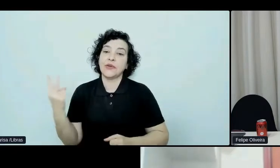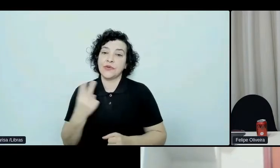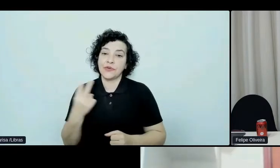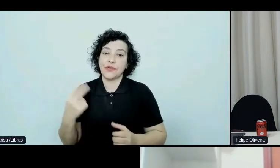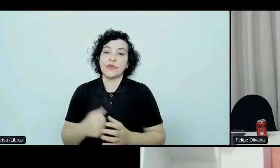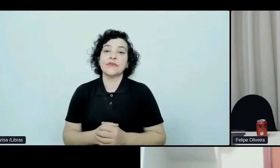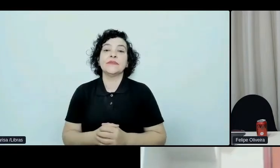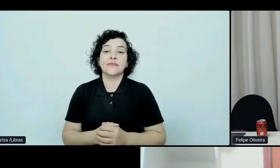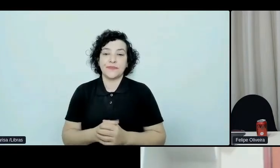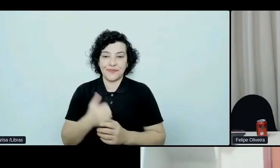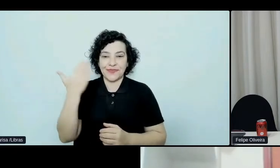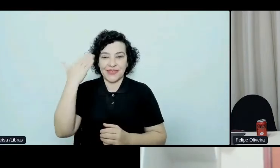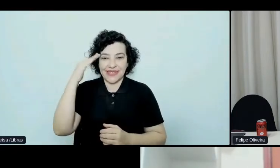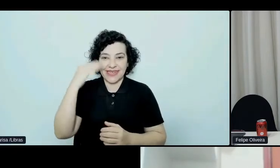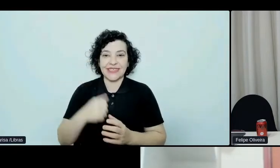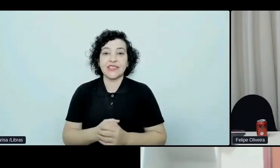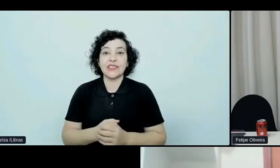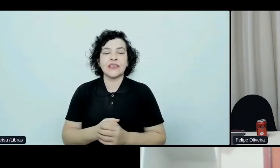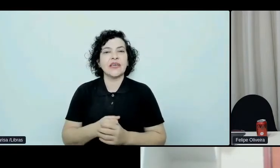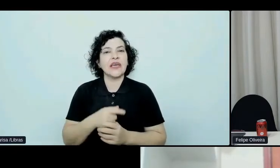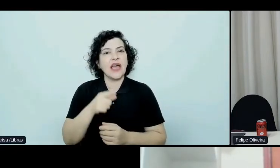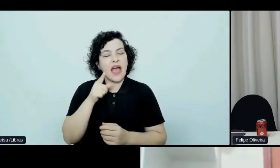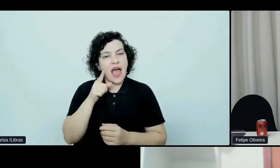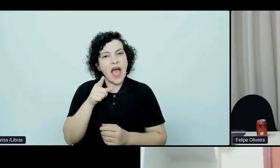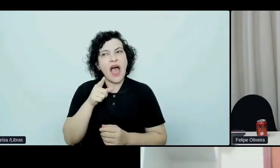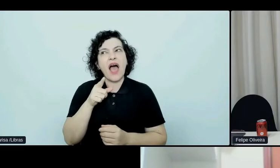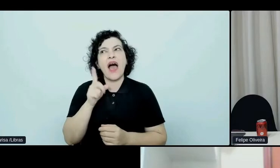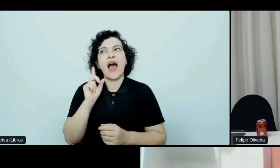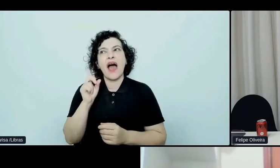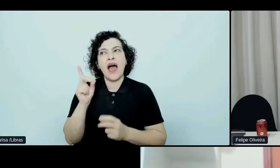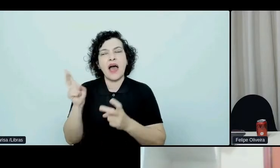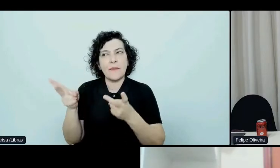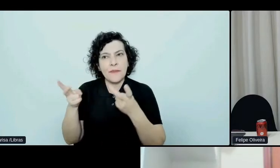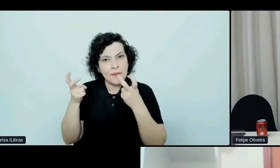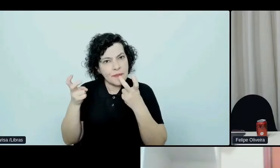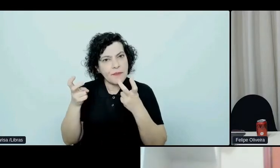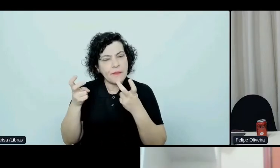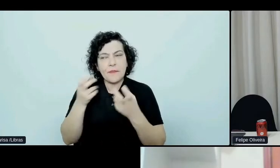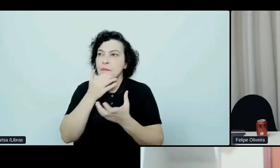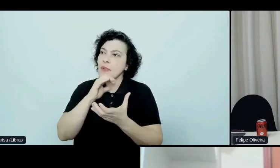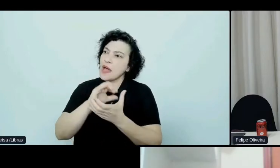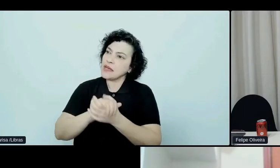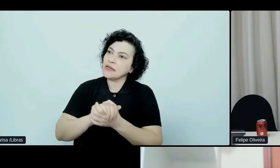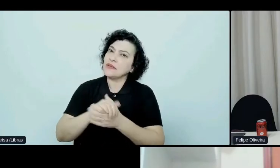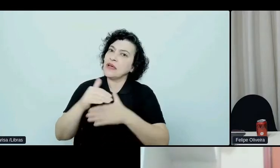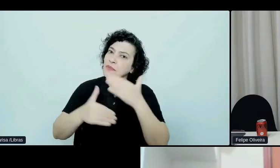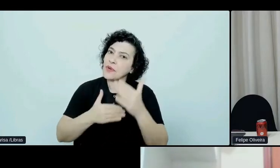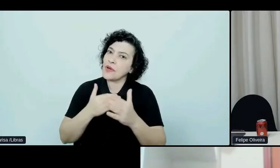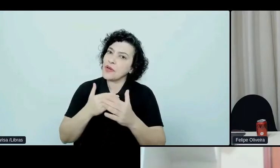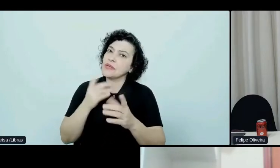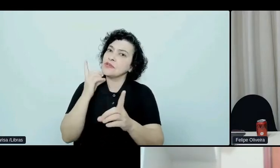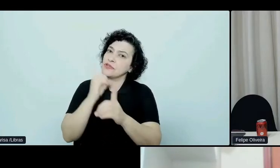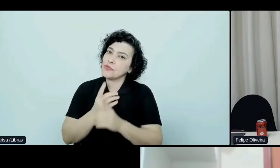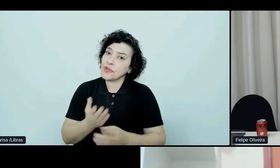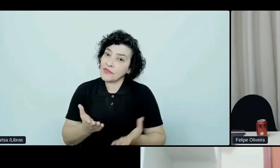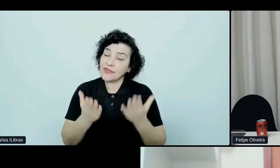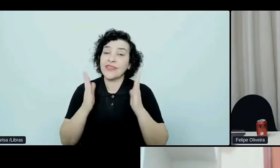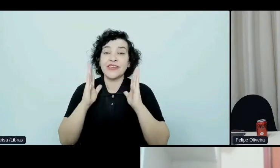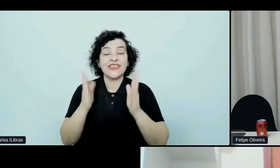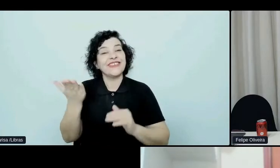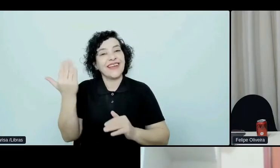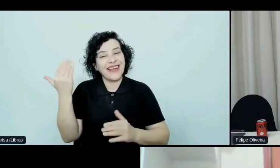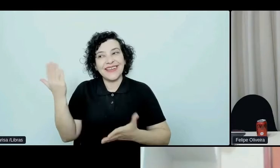minha vida, eis que, sabe, toda a minha vida, assim, por um momento fez sentido. Então, assim, meu esposo também é autista,